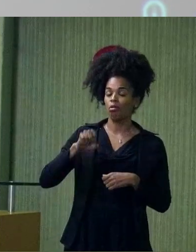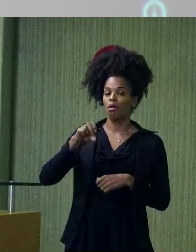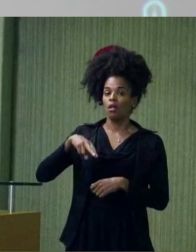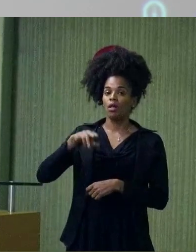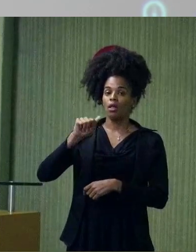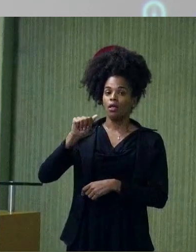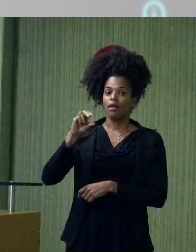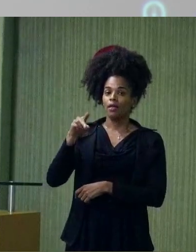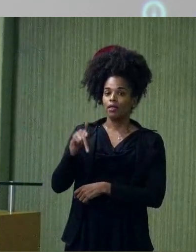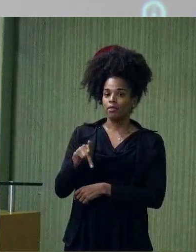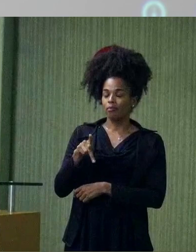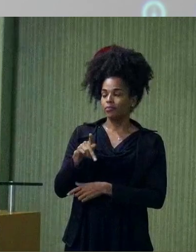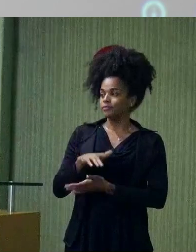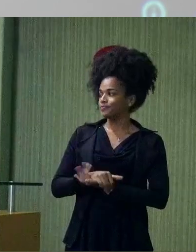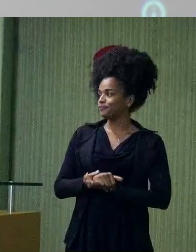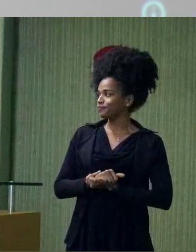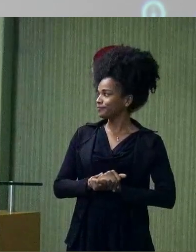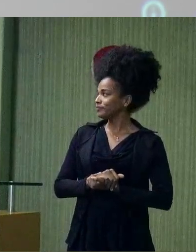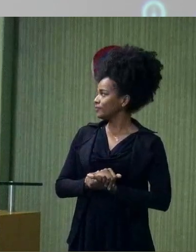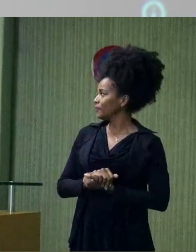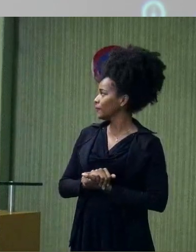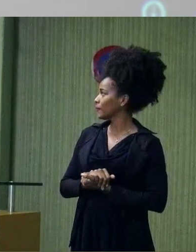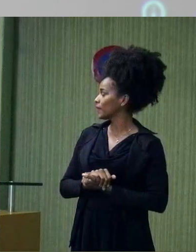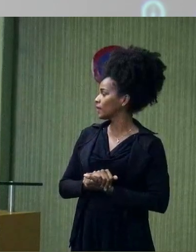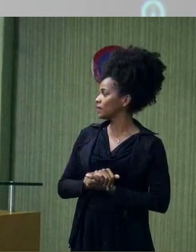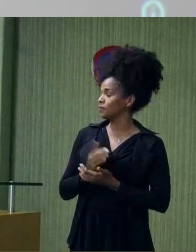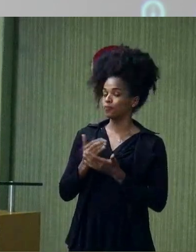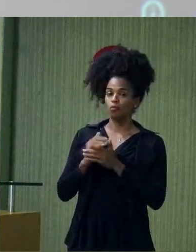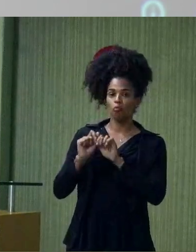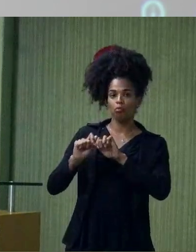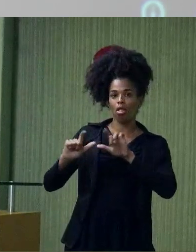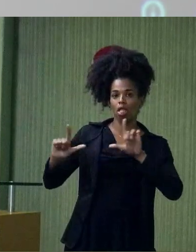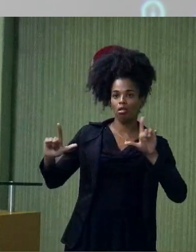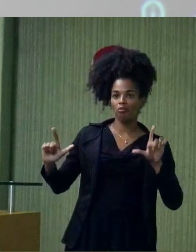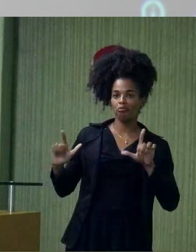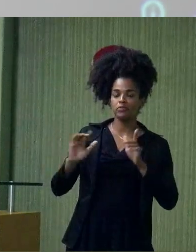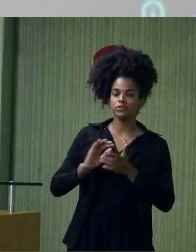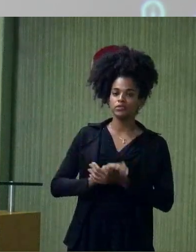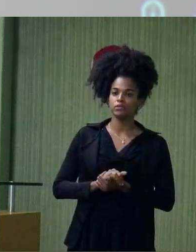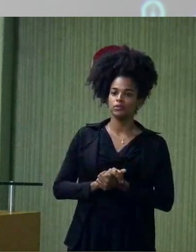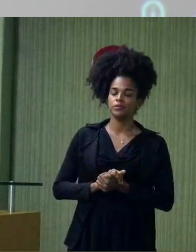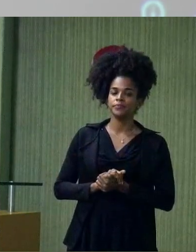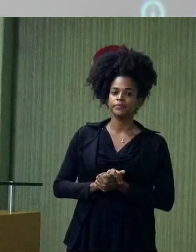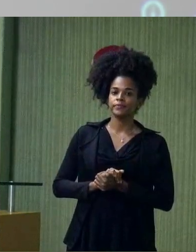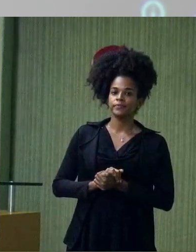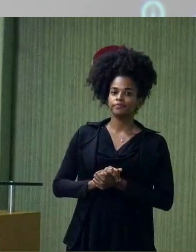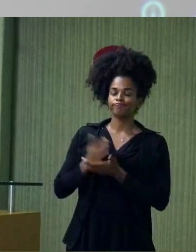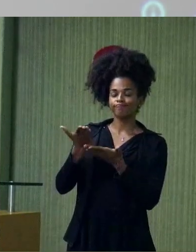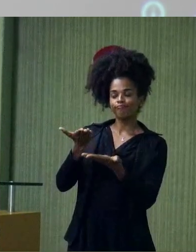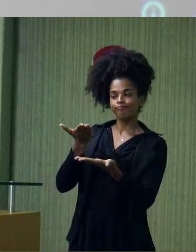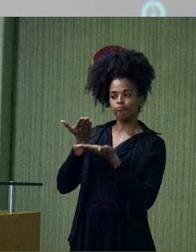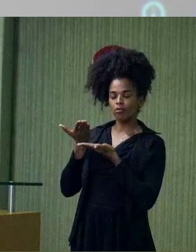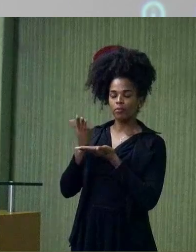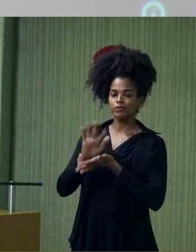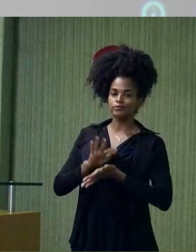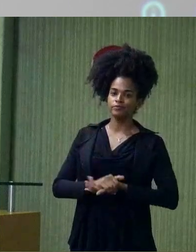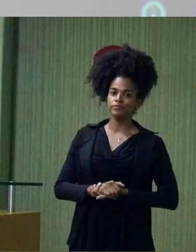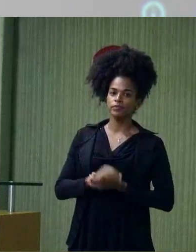ser não é já tá aí então eu vou me afastar aqui para que seja bem-vindo